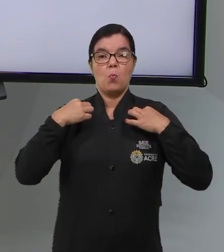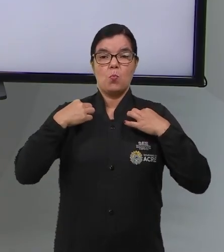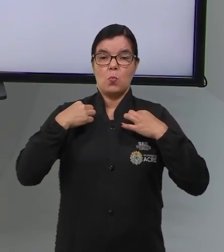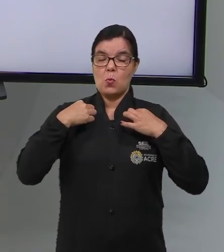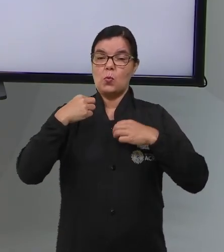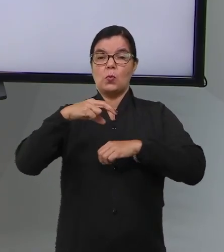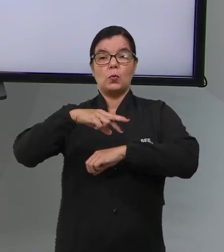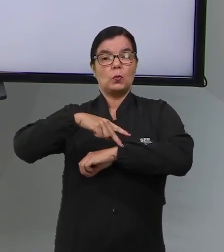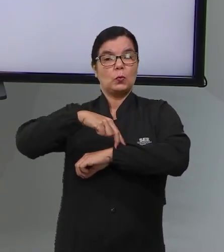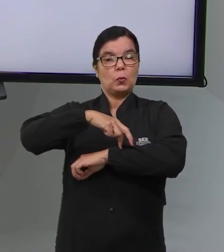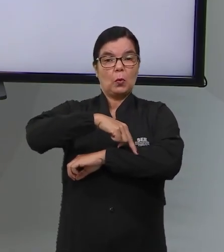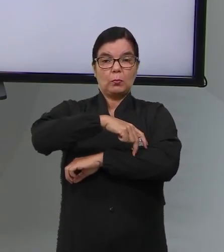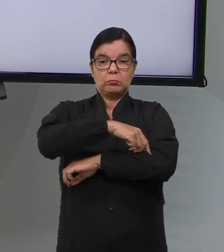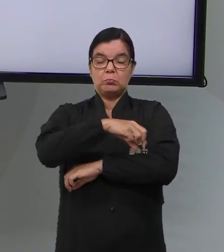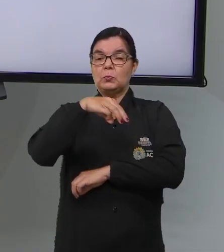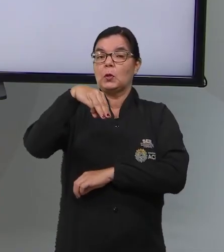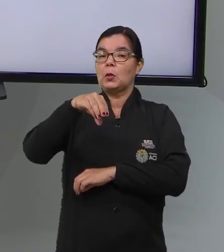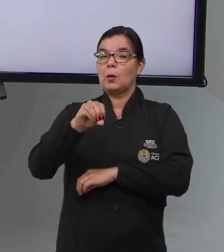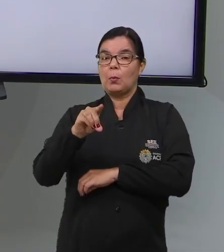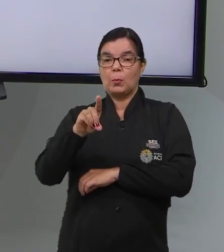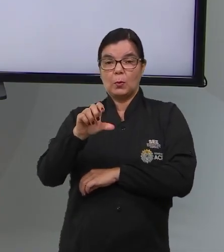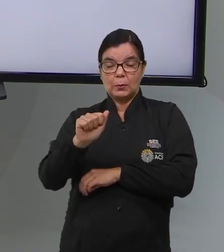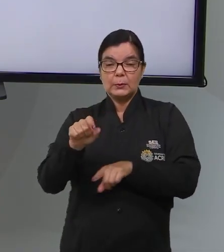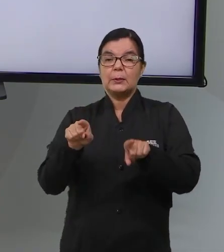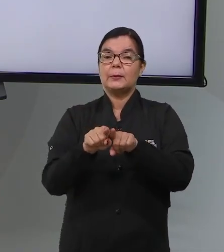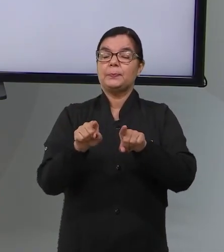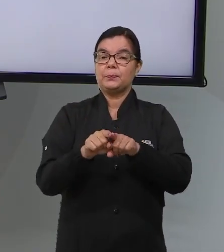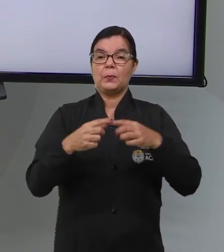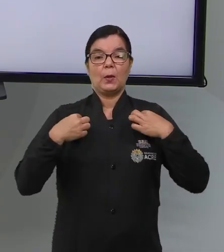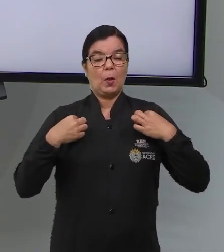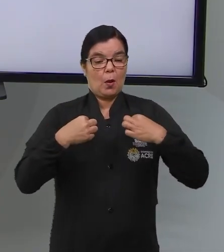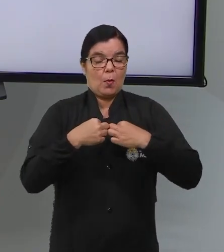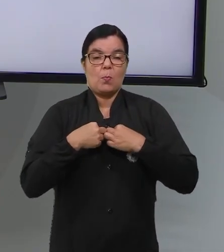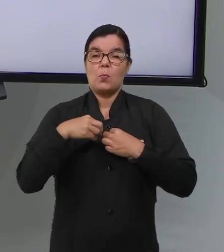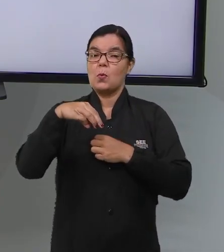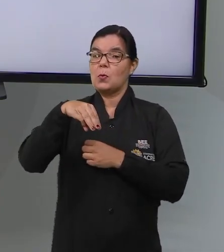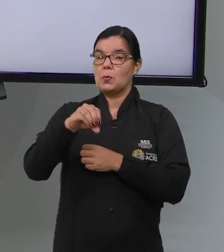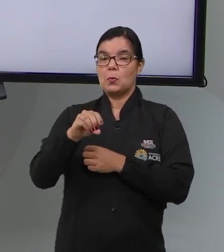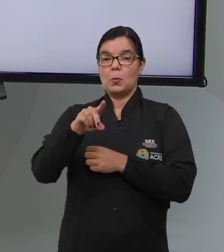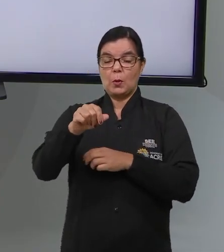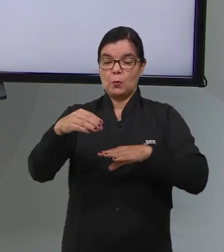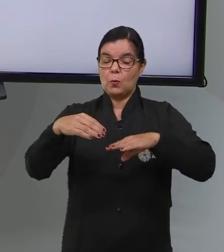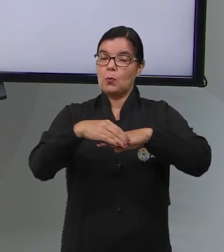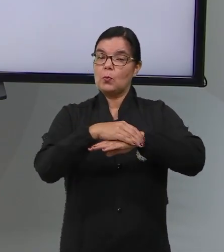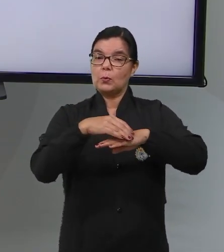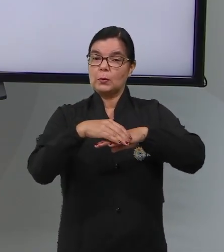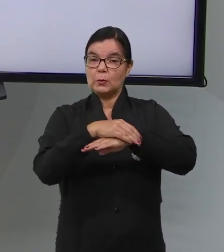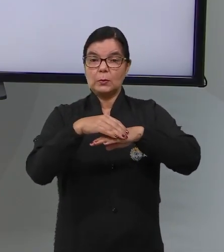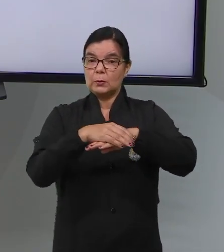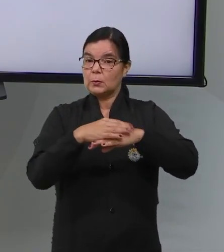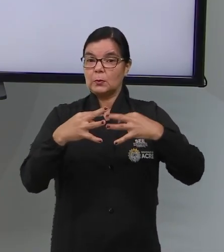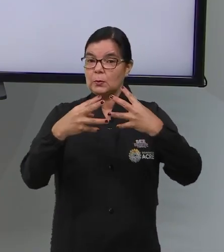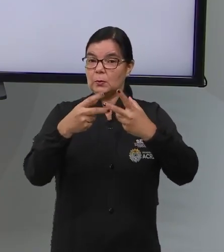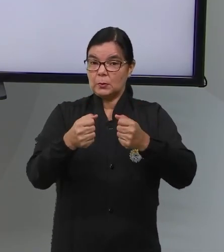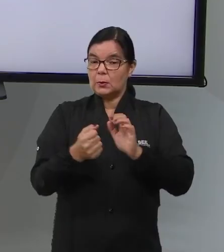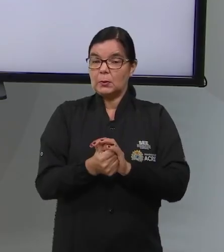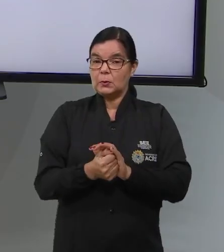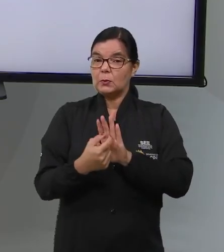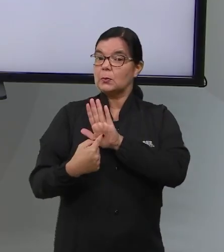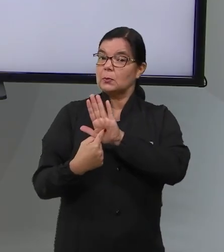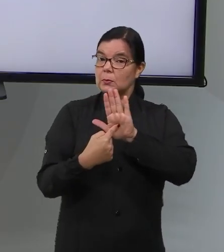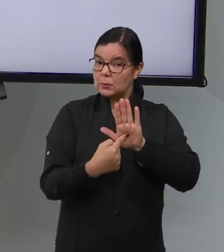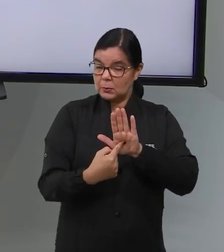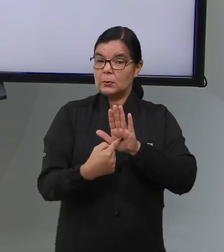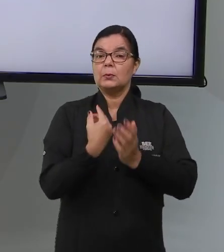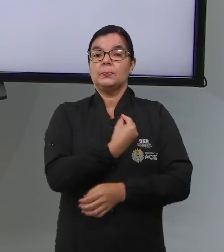moda, é a cor da moda, é o acessório da moda, é a camisa da moda, o calçado da moda. Isso reflete